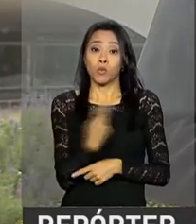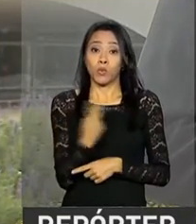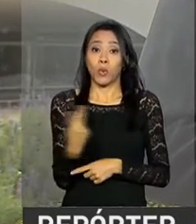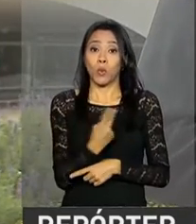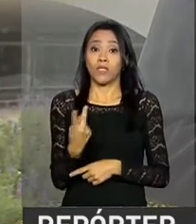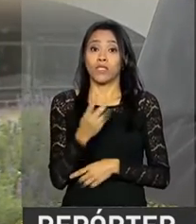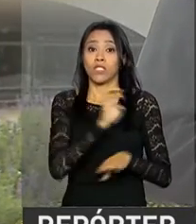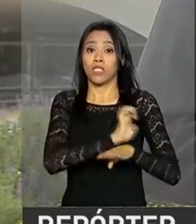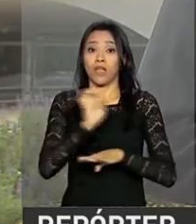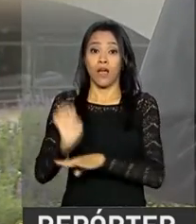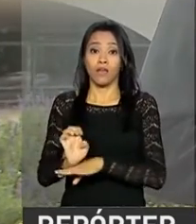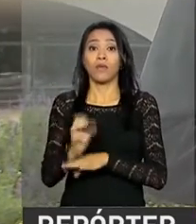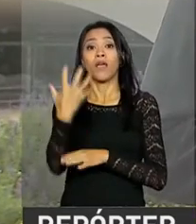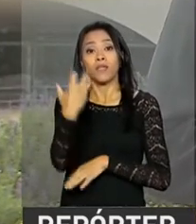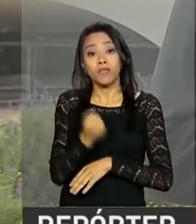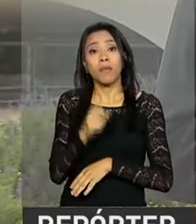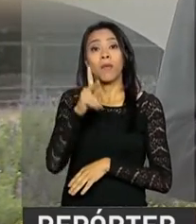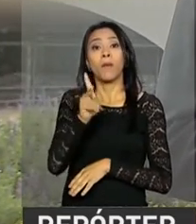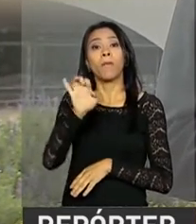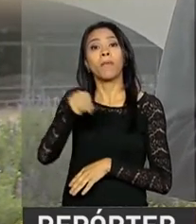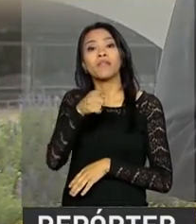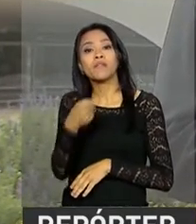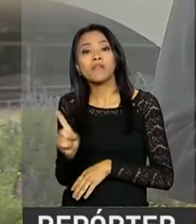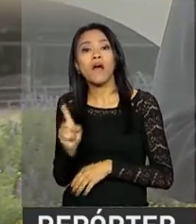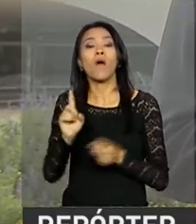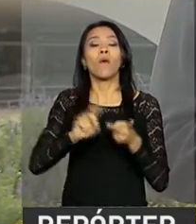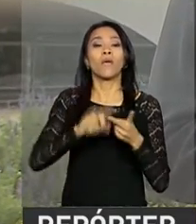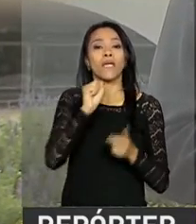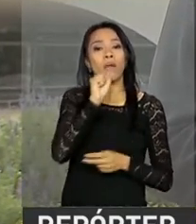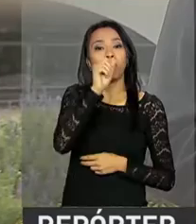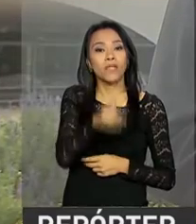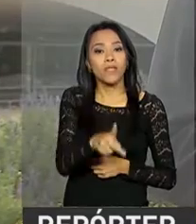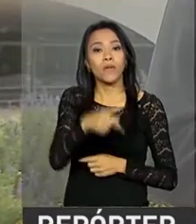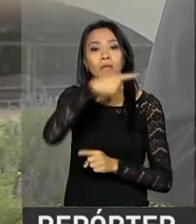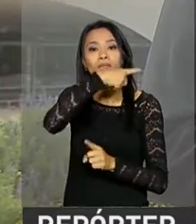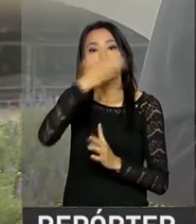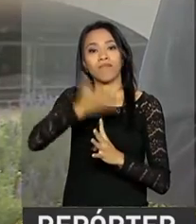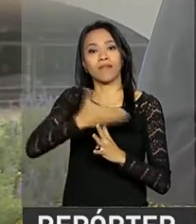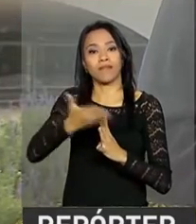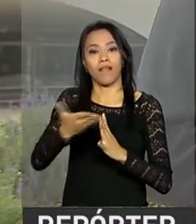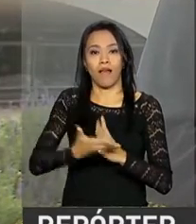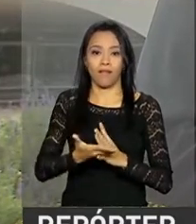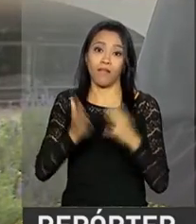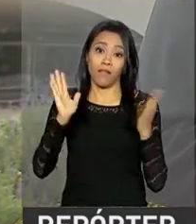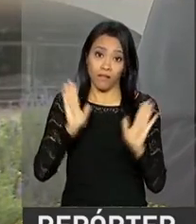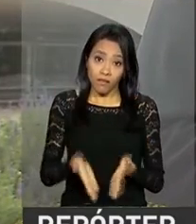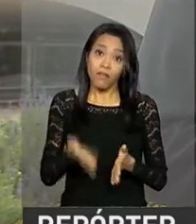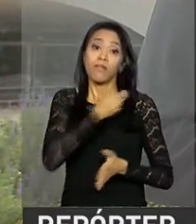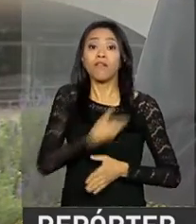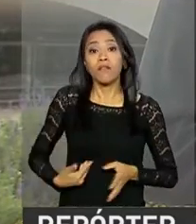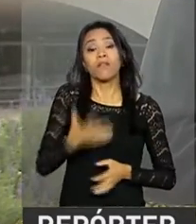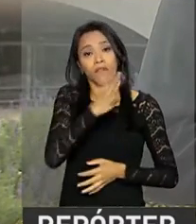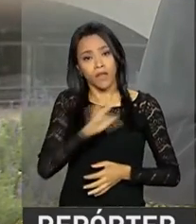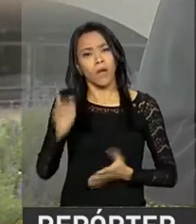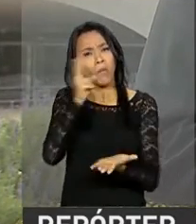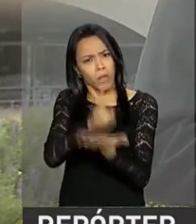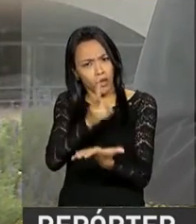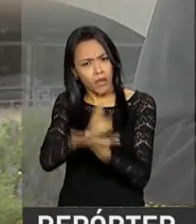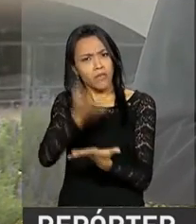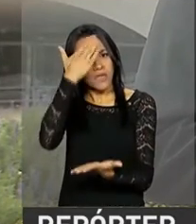estados receberam pensões e aposentadorias de forma parcelada já o governo federal mesmo registrando